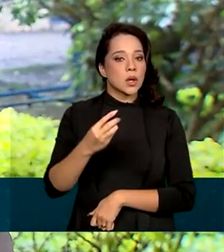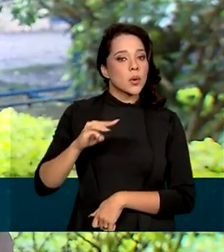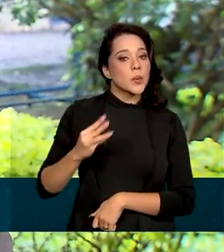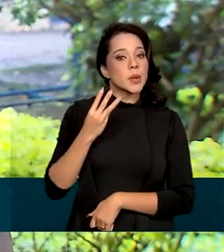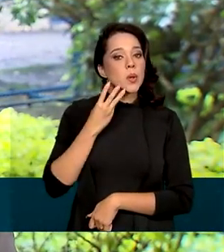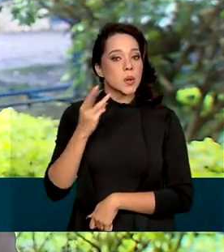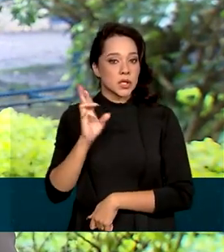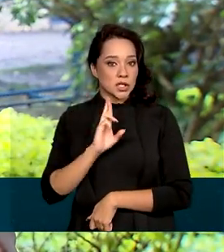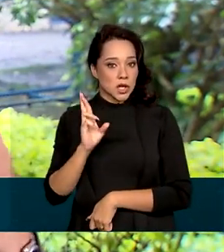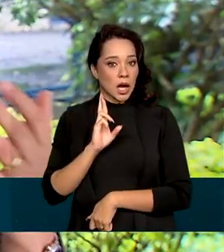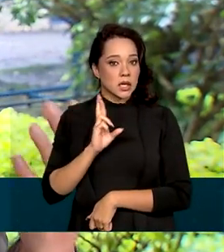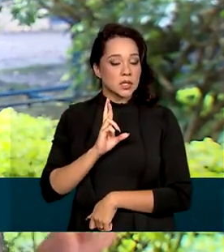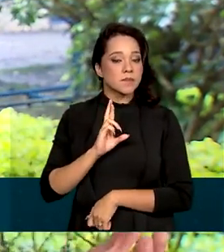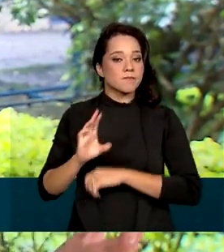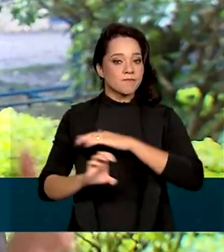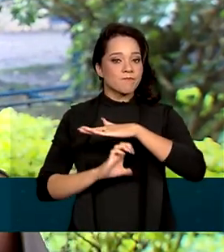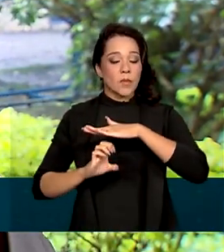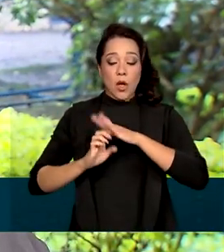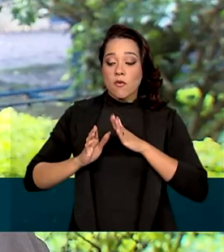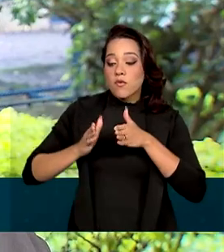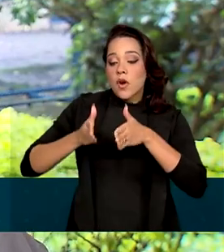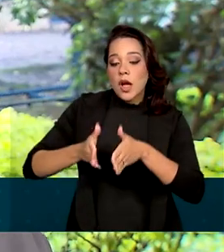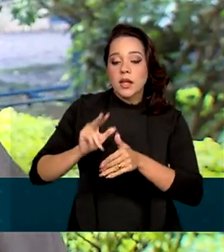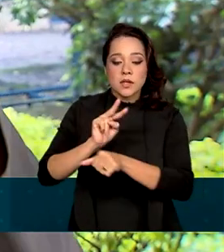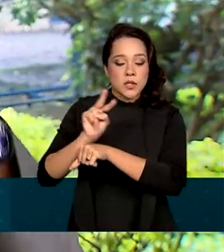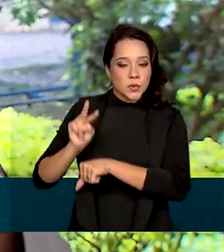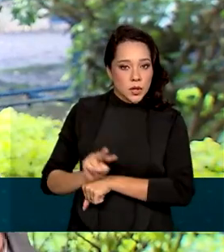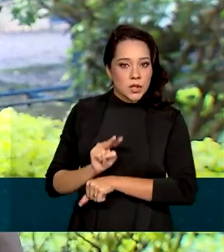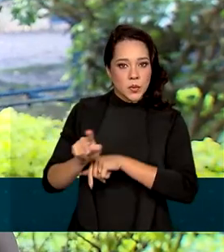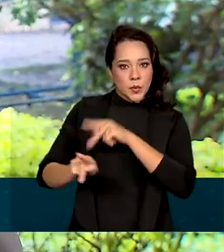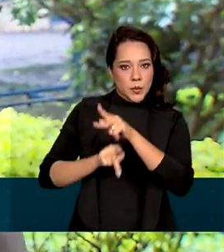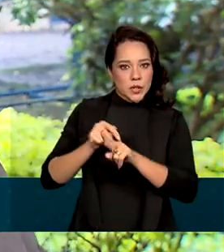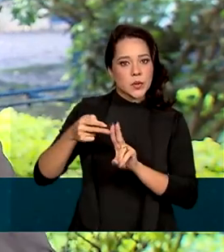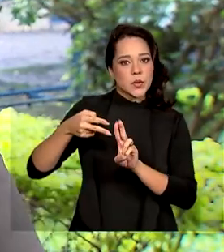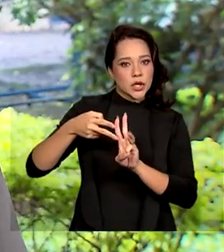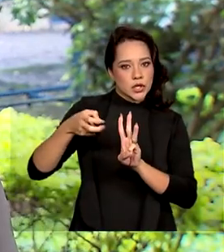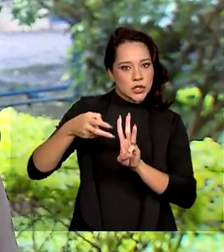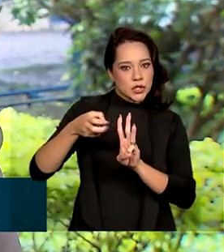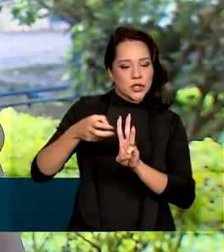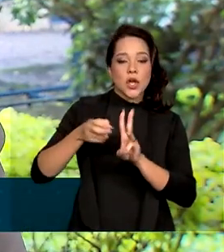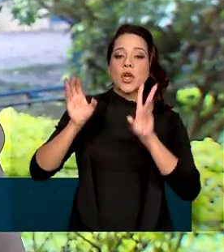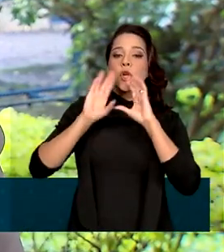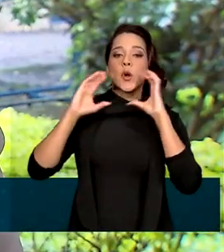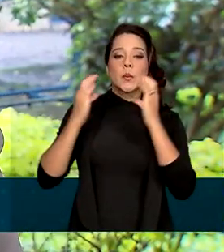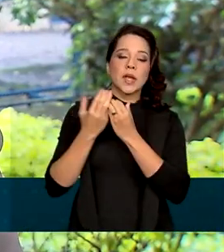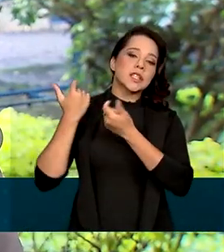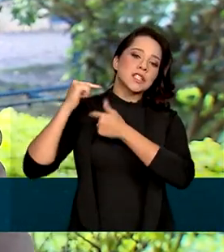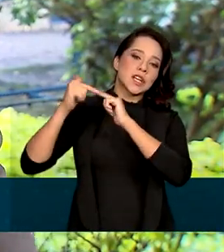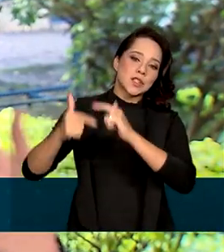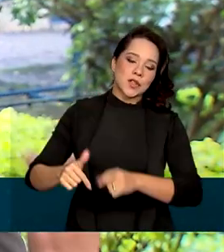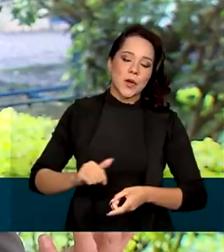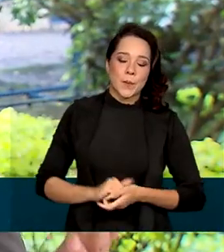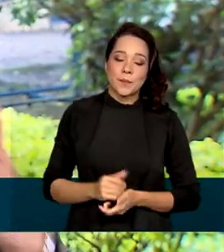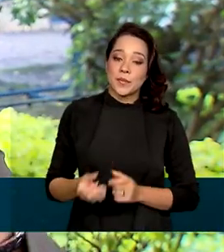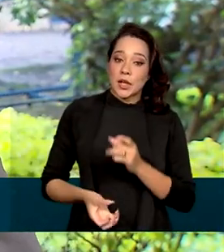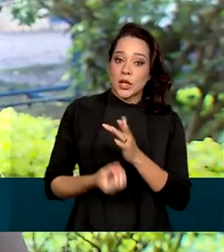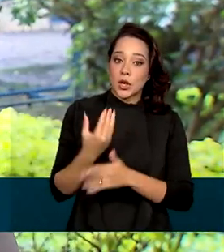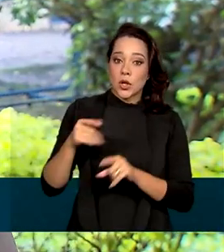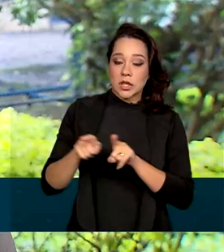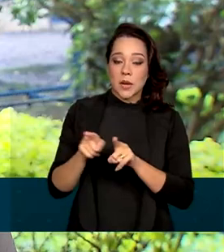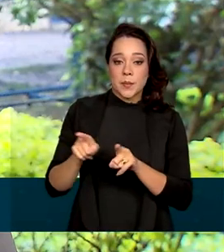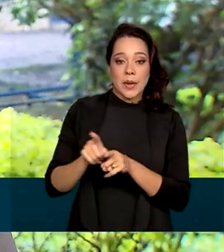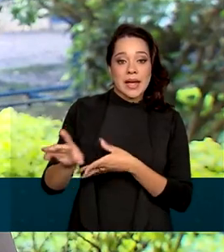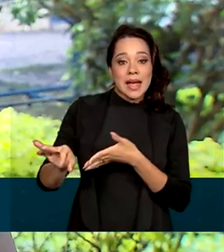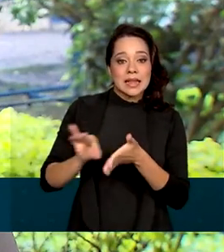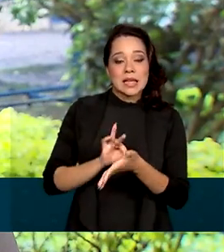de reais em iniciativas voltadas à proteção dos povos indígenas e comunidades tradicionais. Criou ainda um